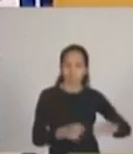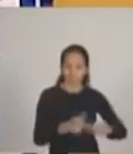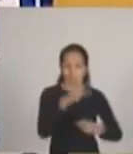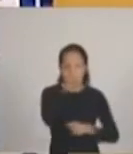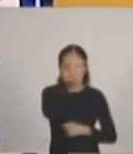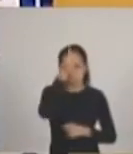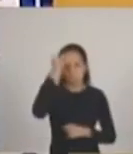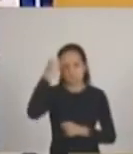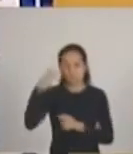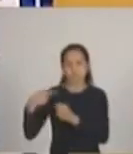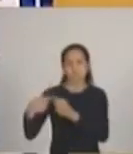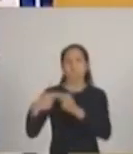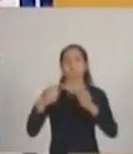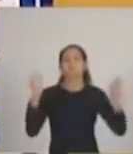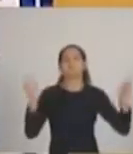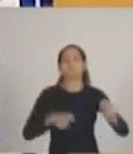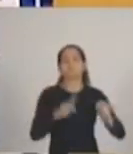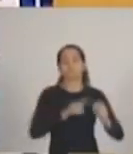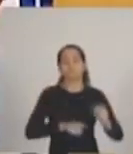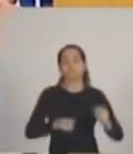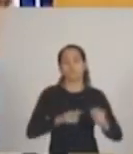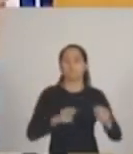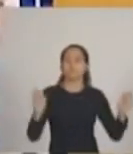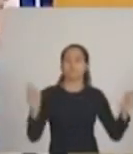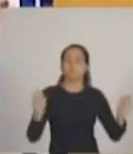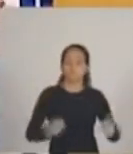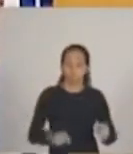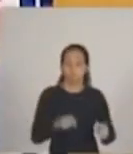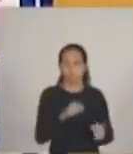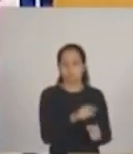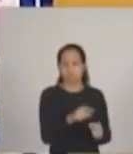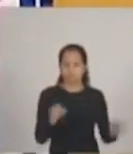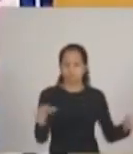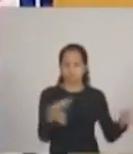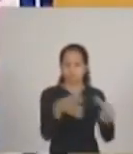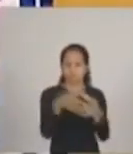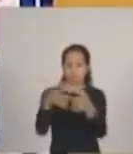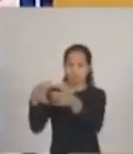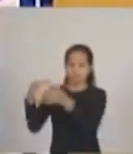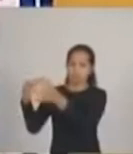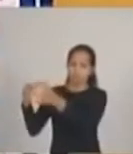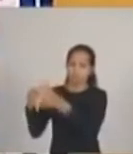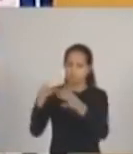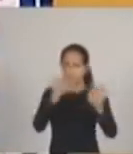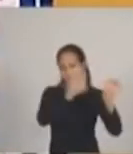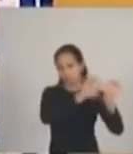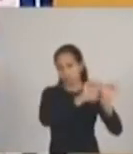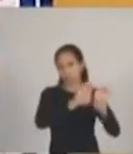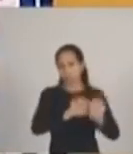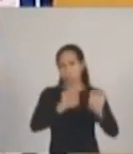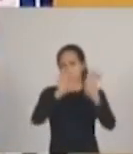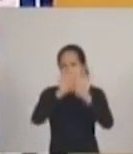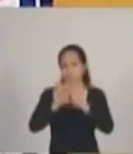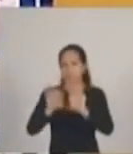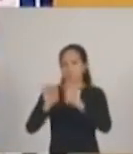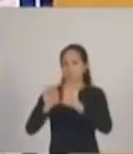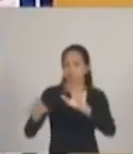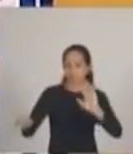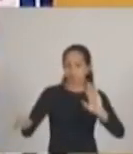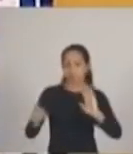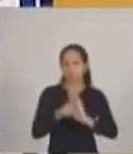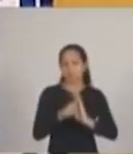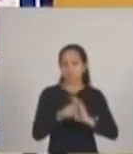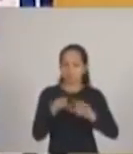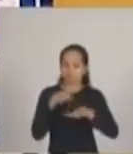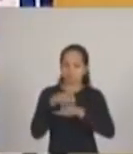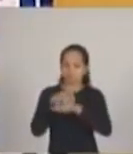os municípios podem tranquilamente absorver essa estrutura do transporte escolar para fazer esse